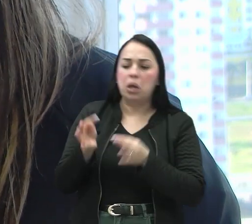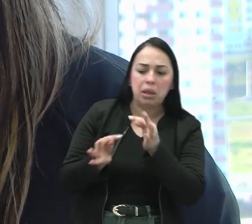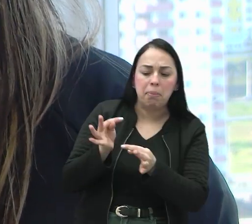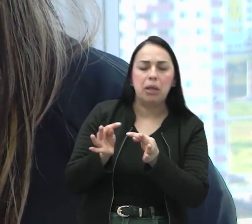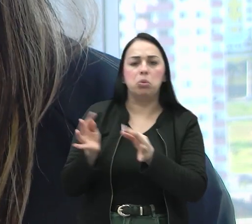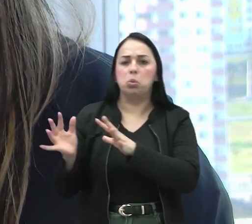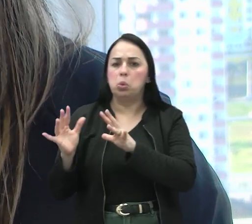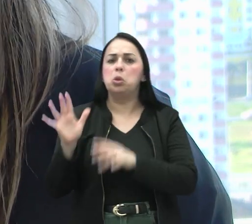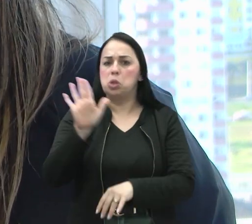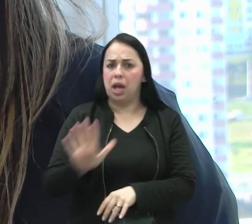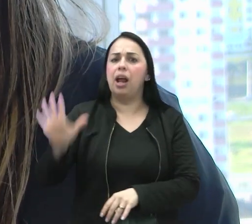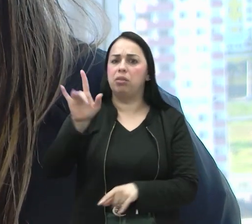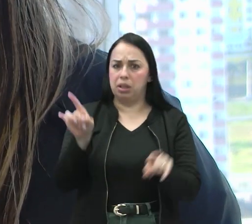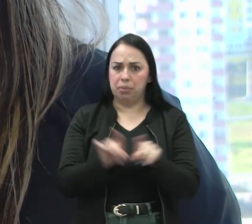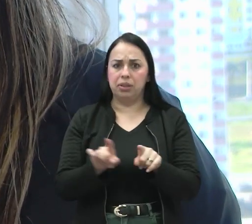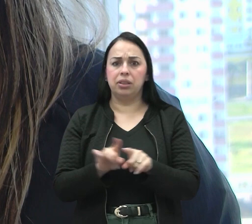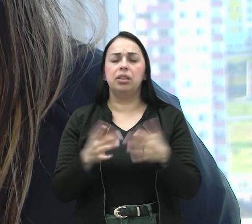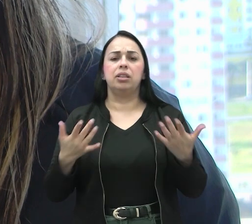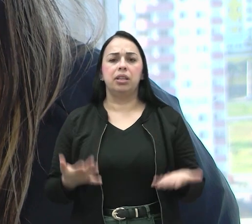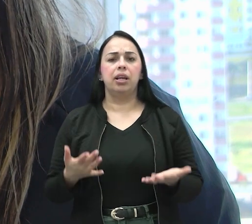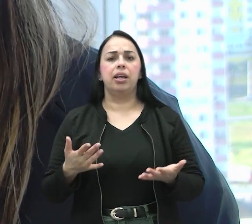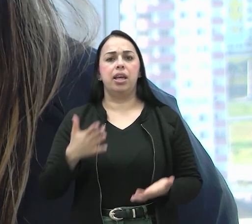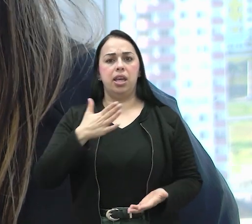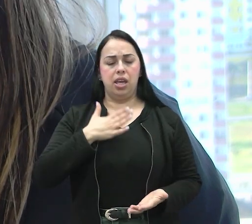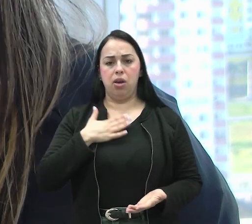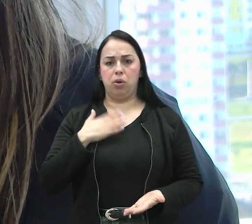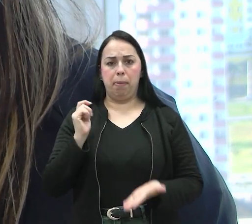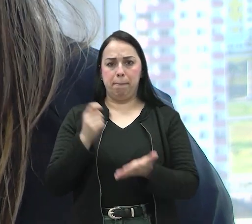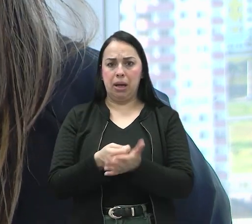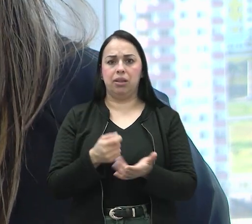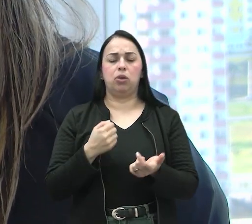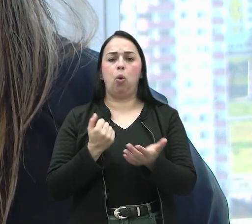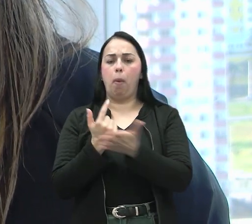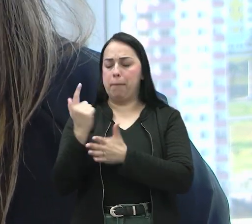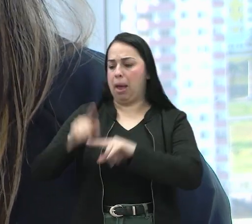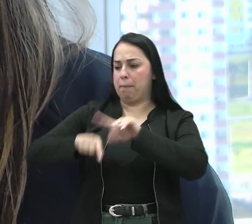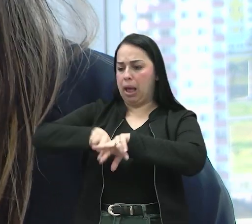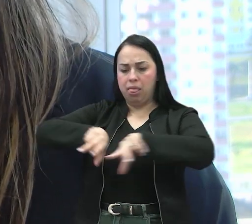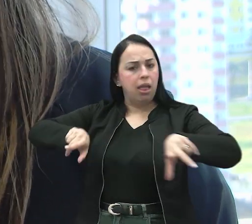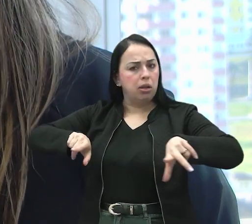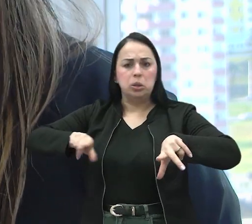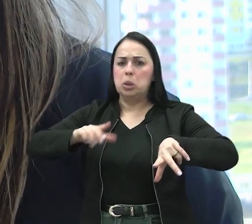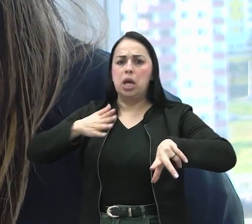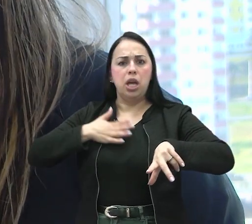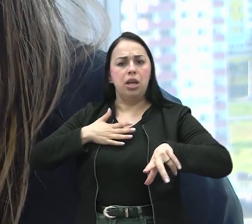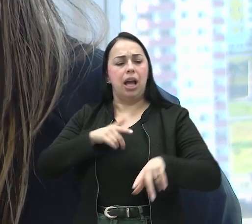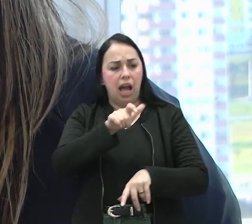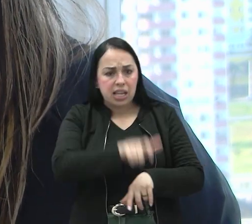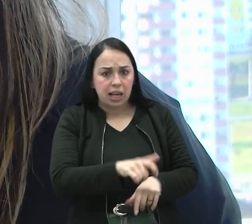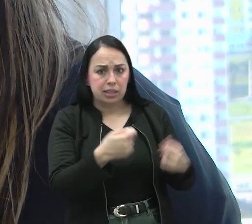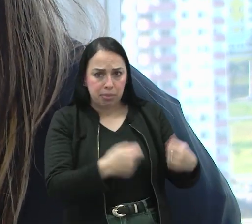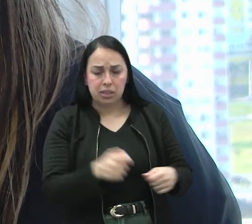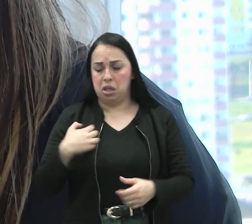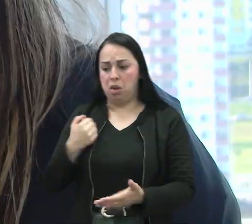de clínica geral também. Então o tratamento é totalmente custeado por mim, Então desde a aquisição de aparelho, de todo o material